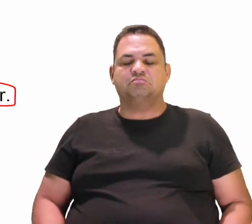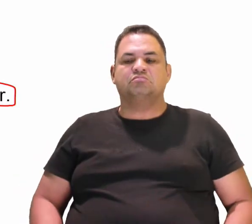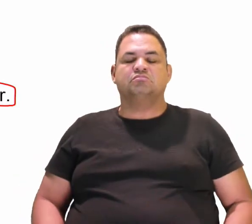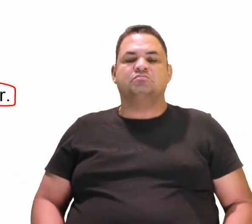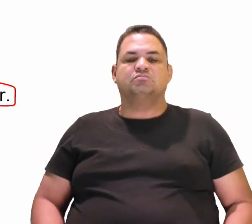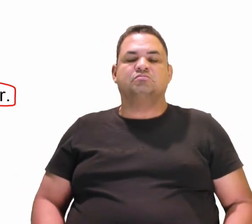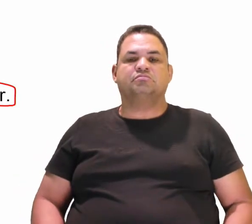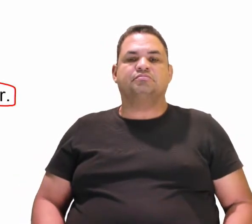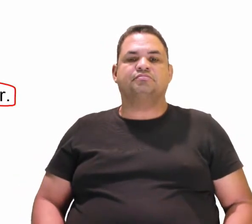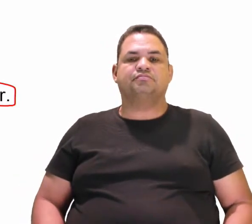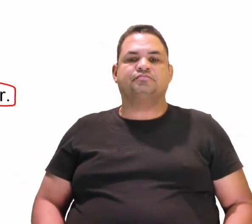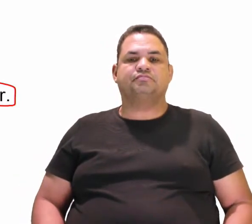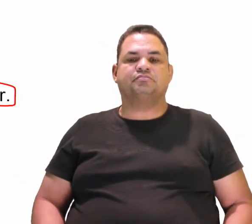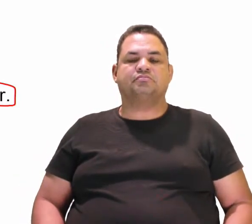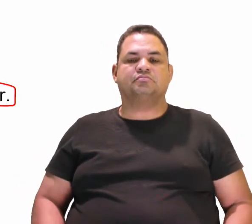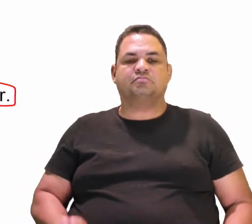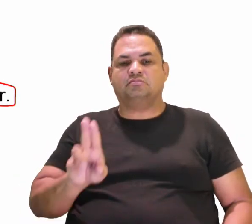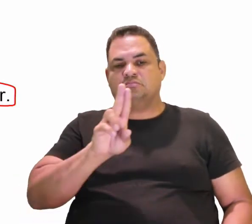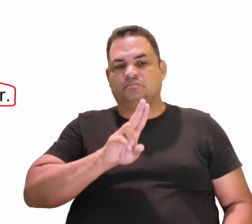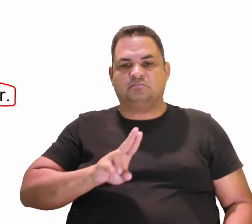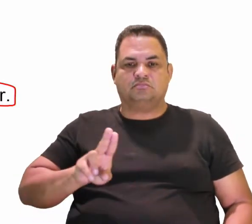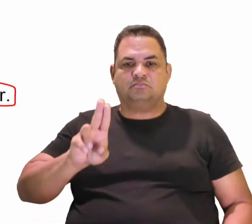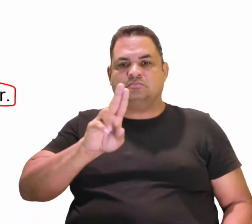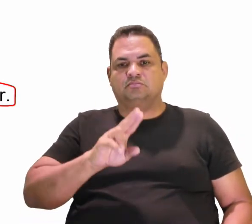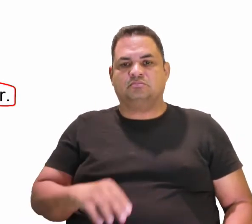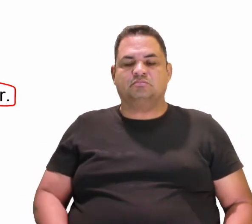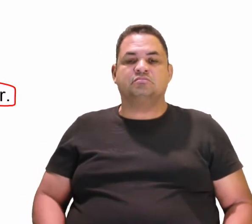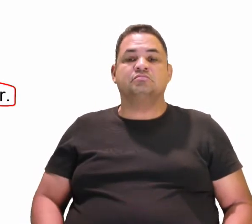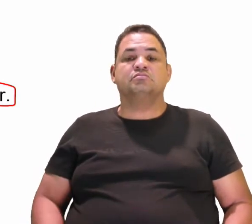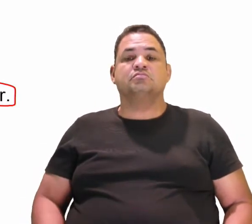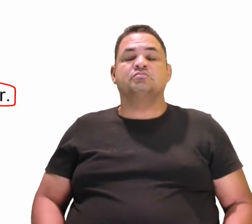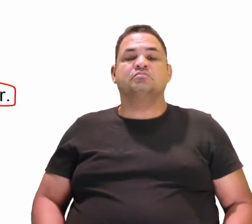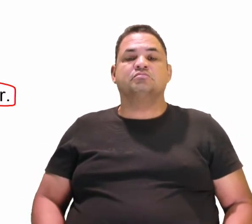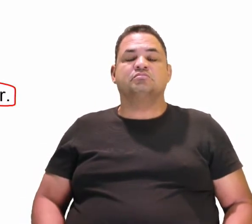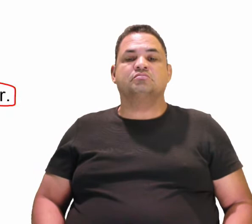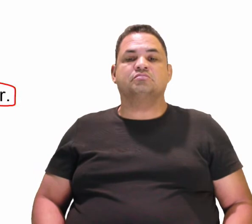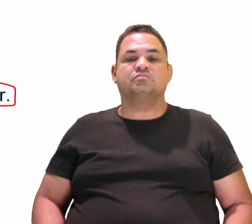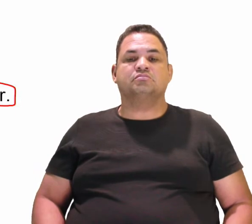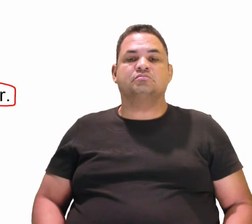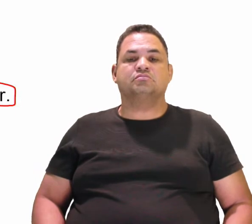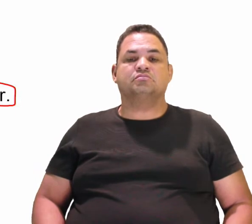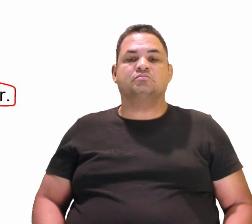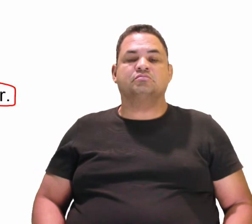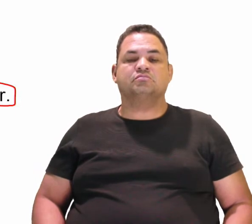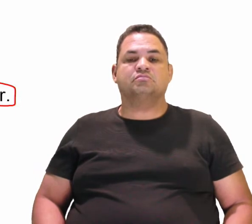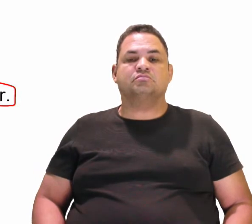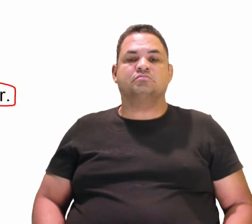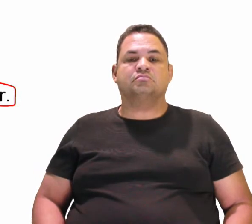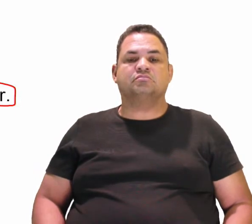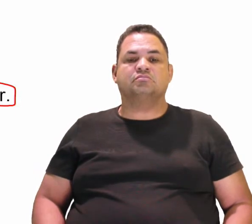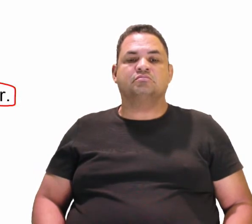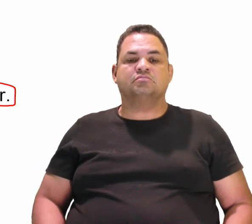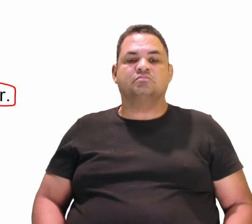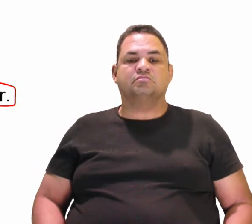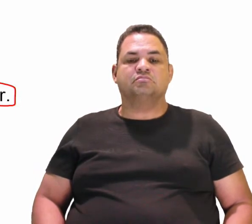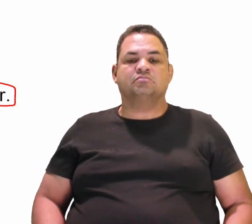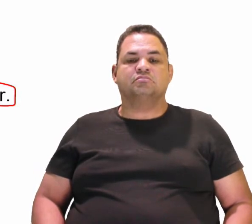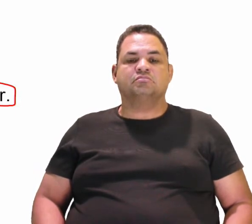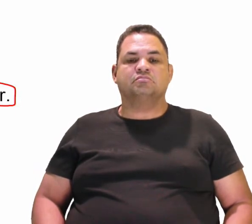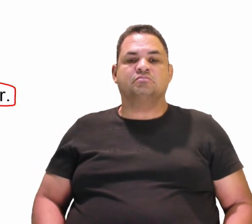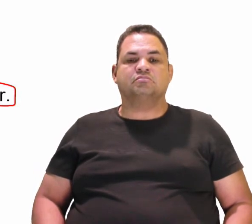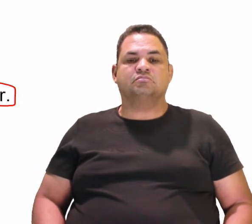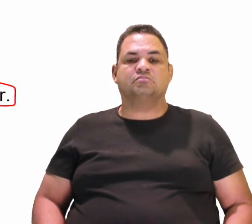comportamento. Então, aqui eu vou usar o take. E por que que eu vou usar o take? Porque o spend, olha só, para quem não notou, ele já está